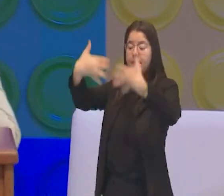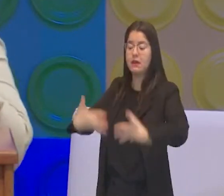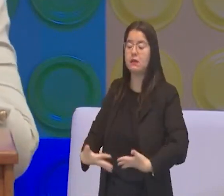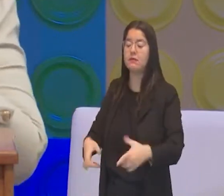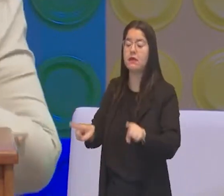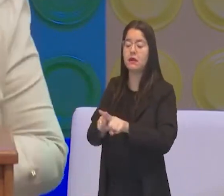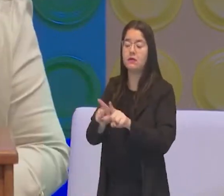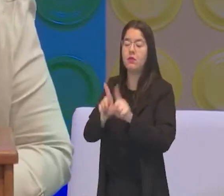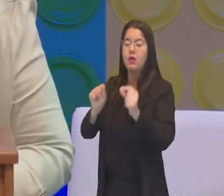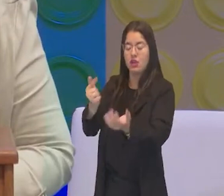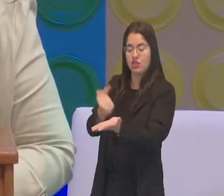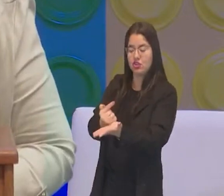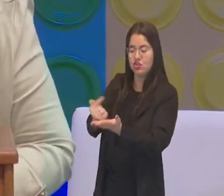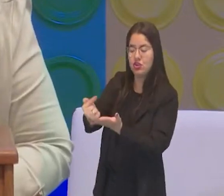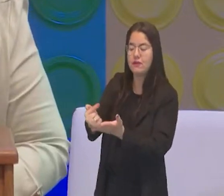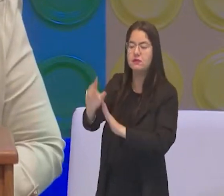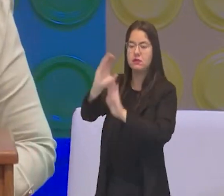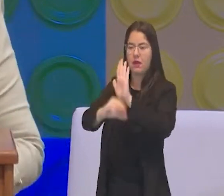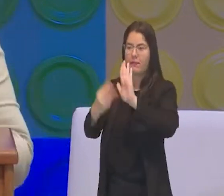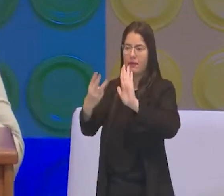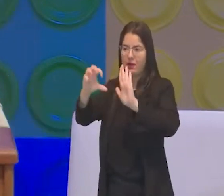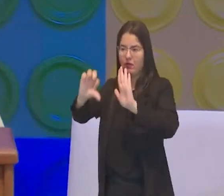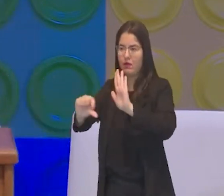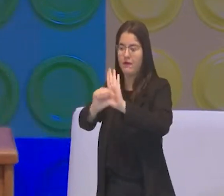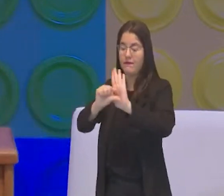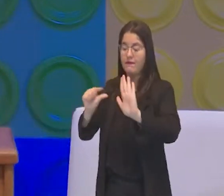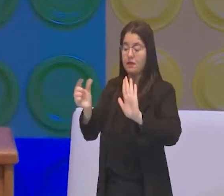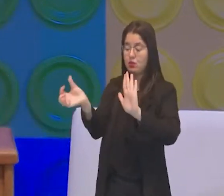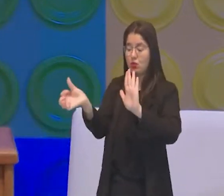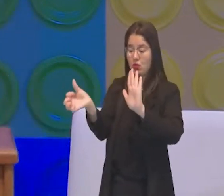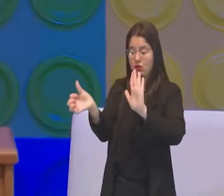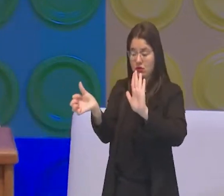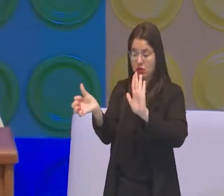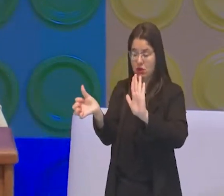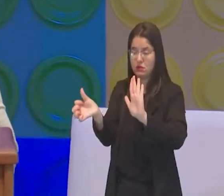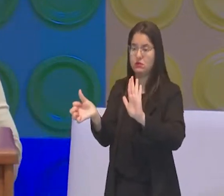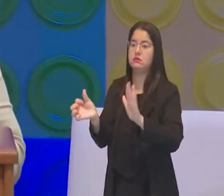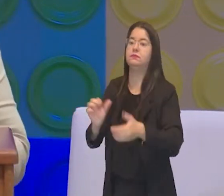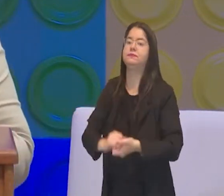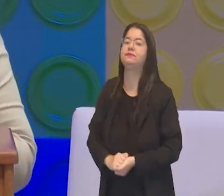também em Gênesis 39, versículo 6,